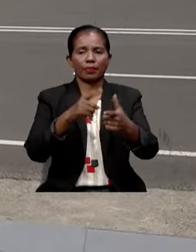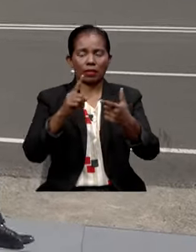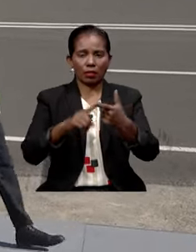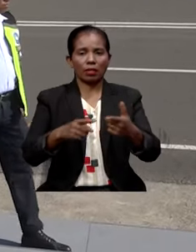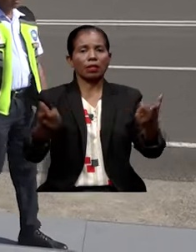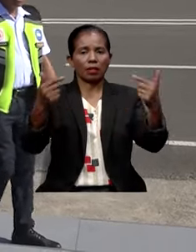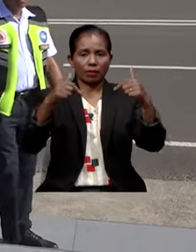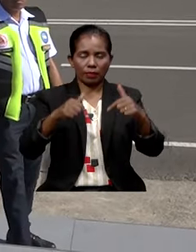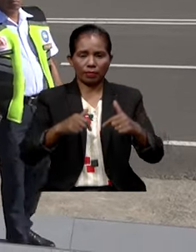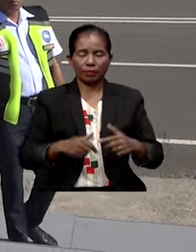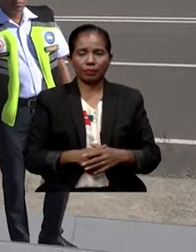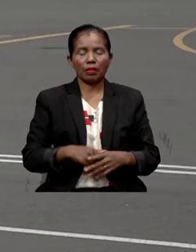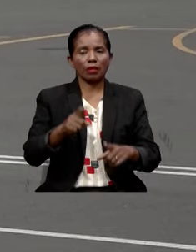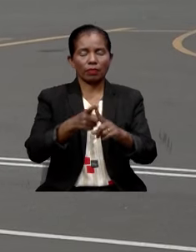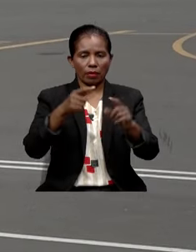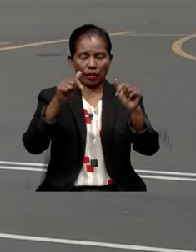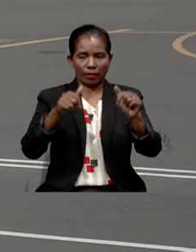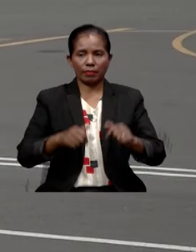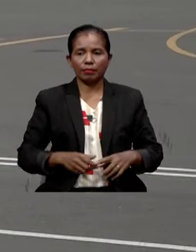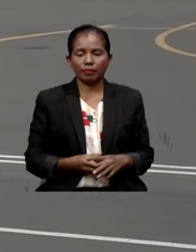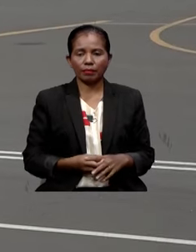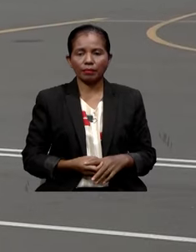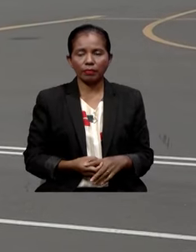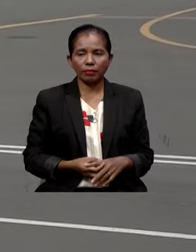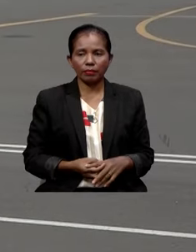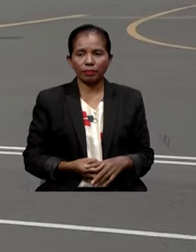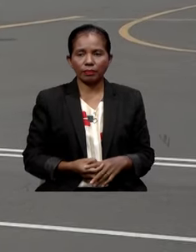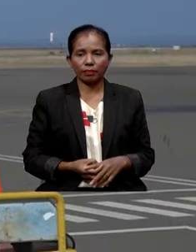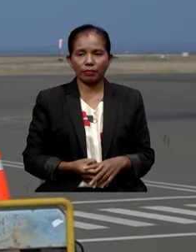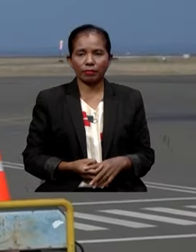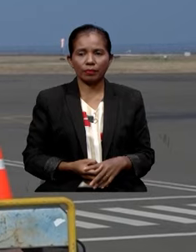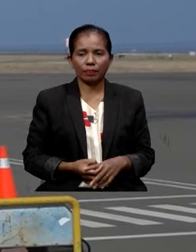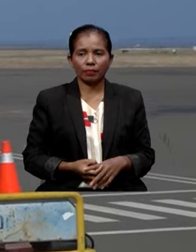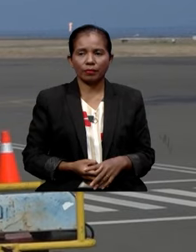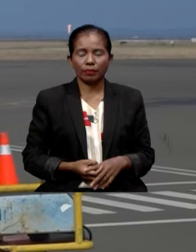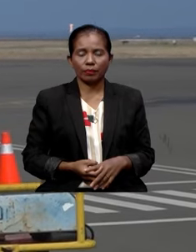e a Loron Ruanulu Fulané. Adere Ximenes, bem-vindo Ximenes, GMN.